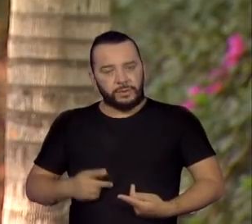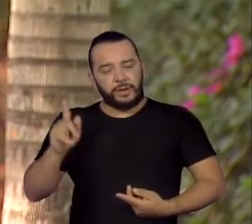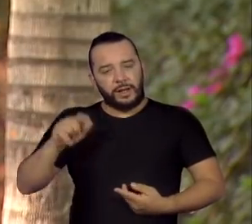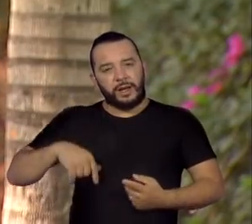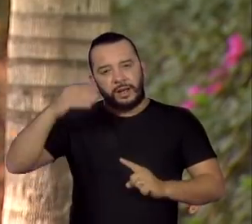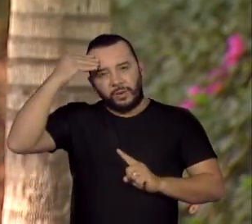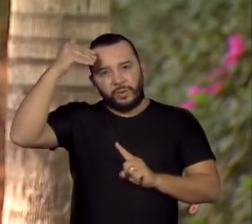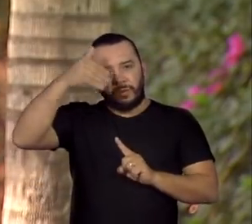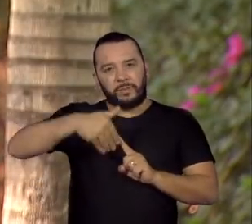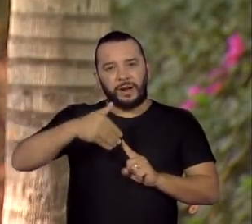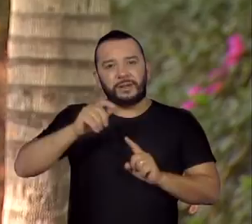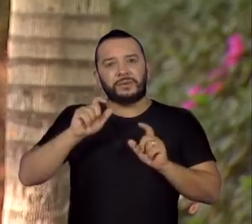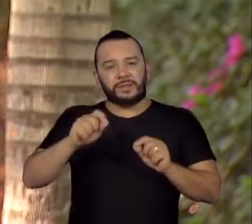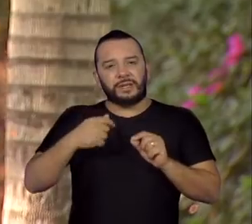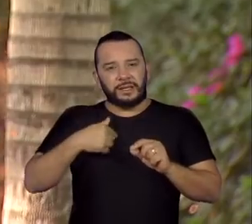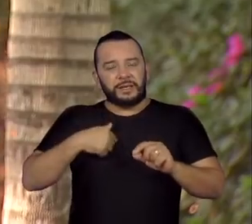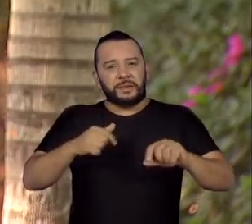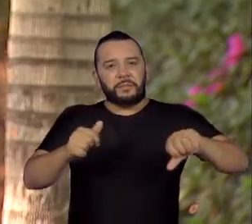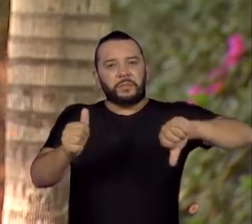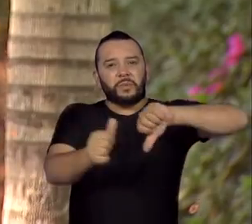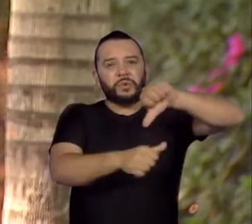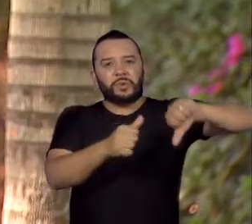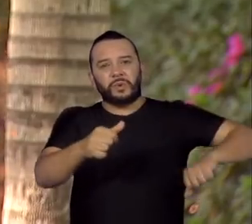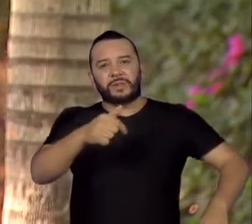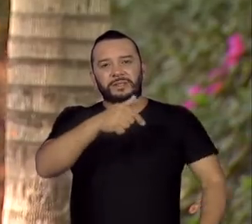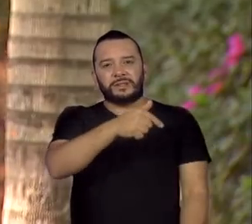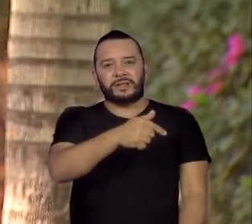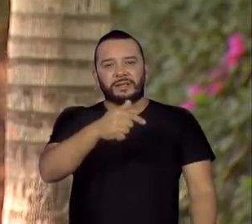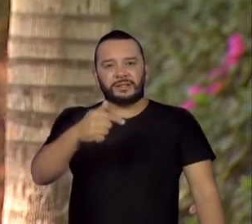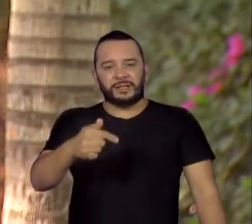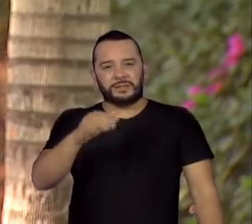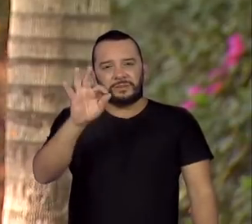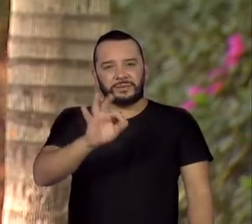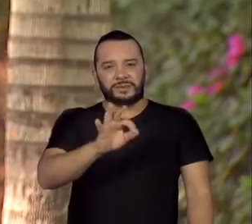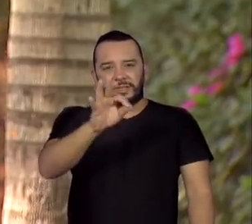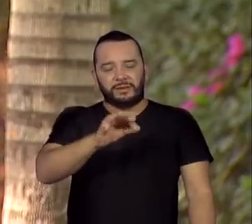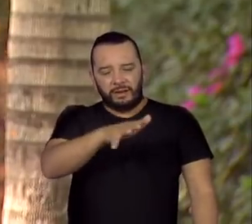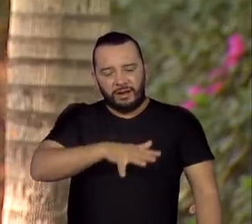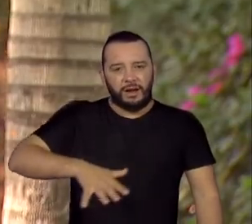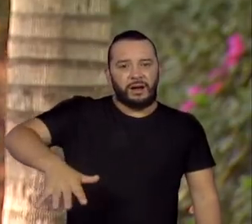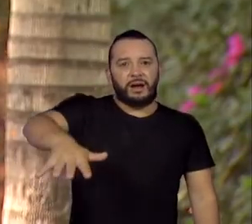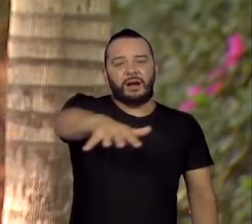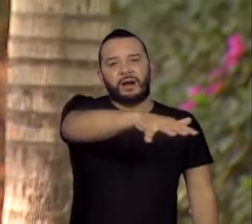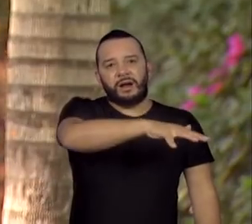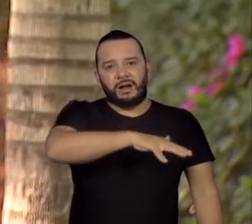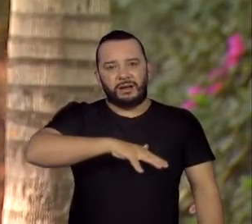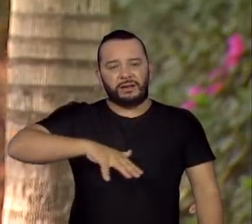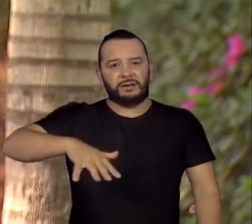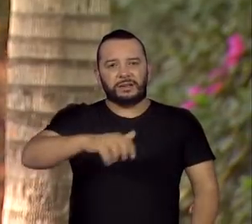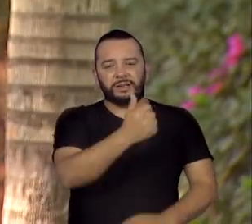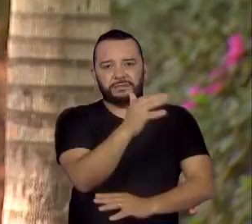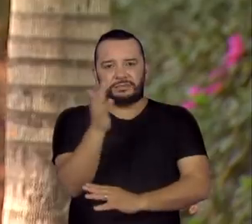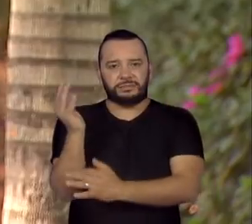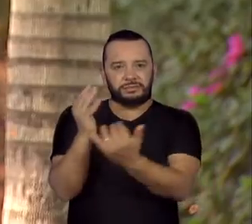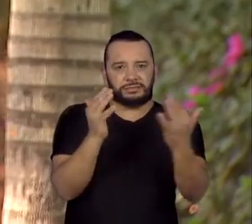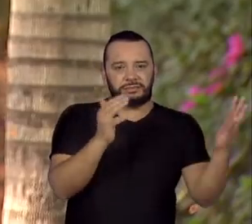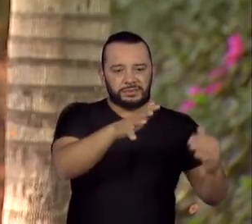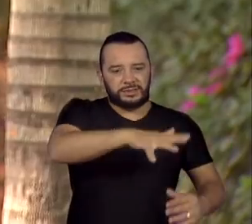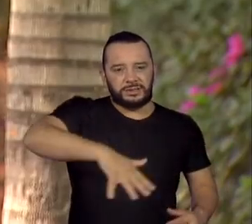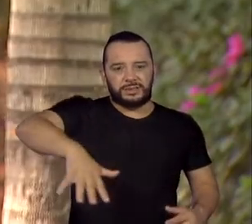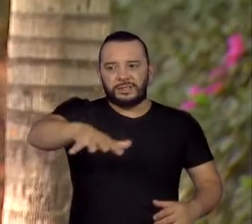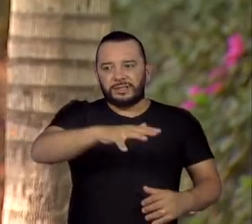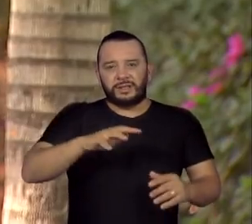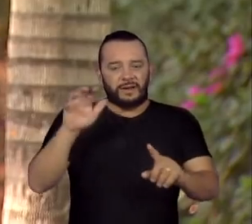alteração de 77% da área de ambientes terrestres e